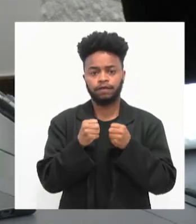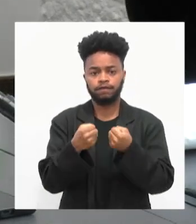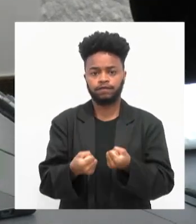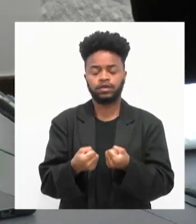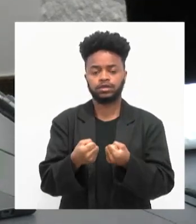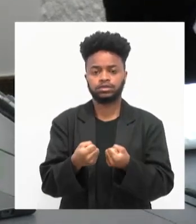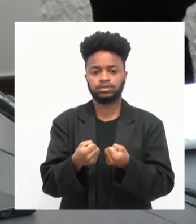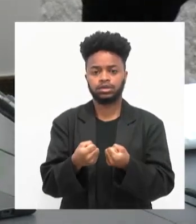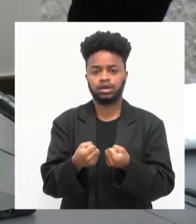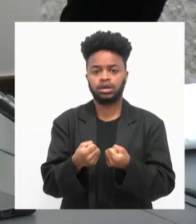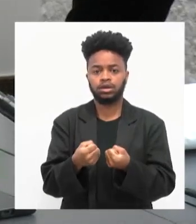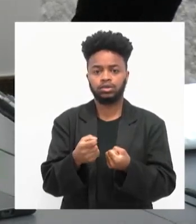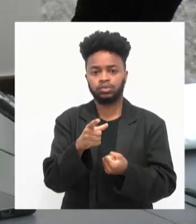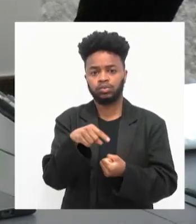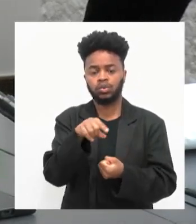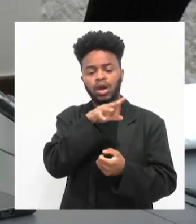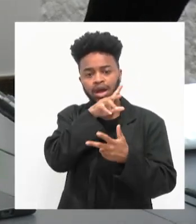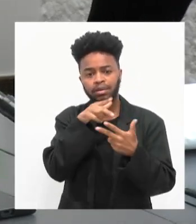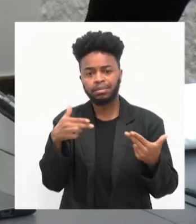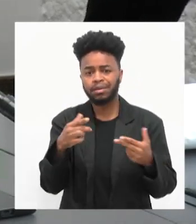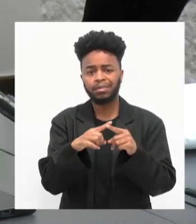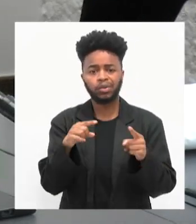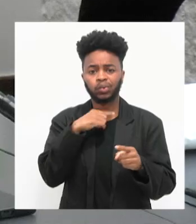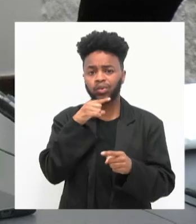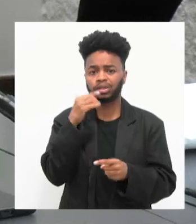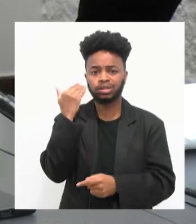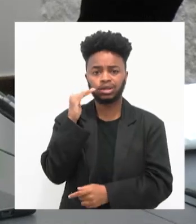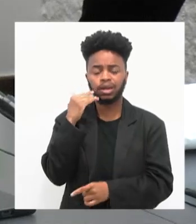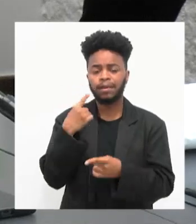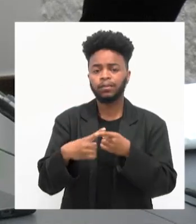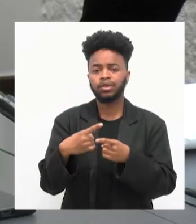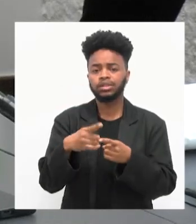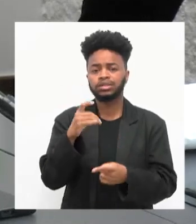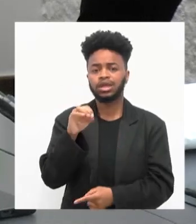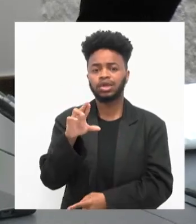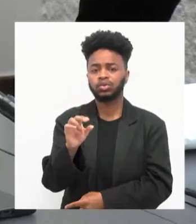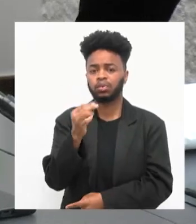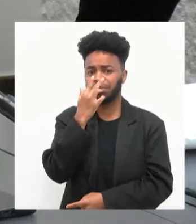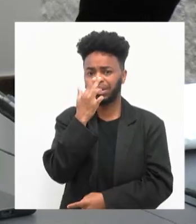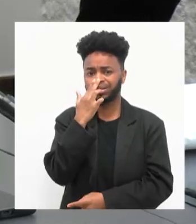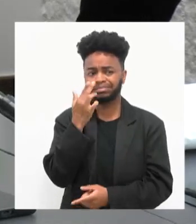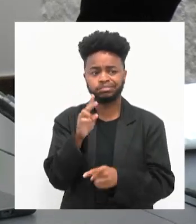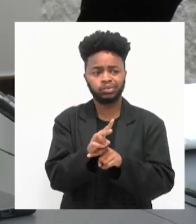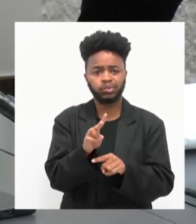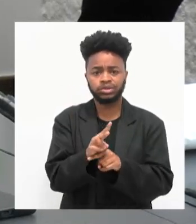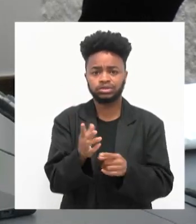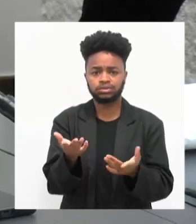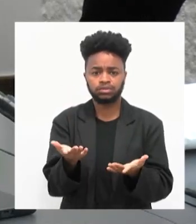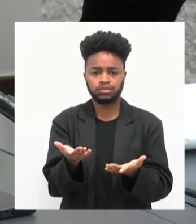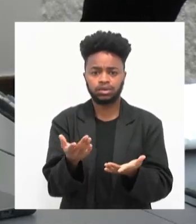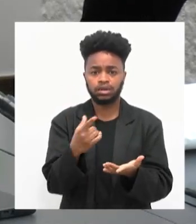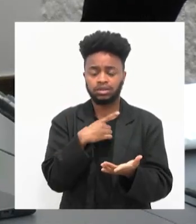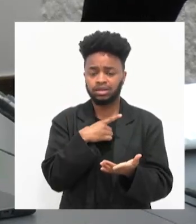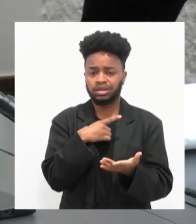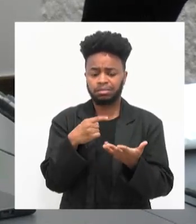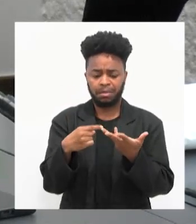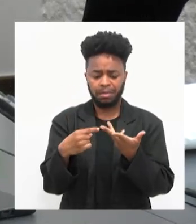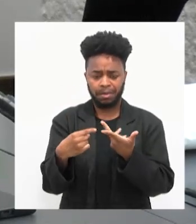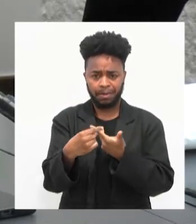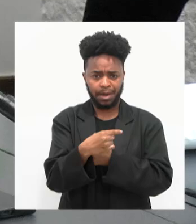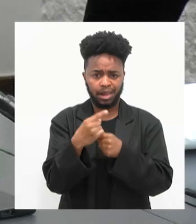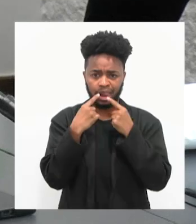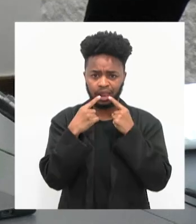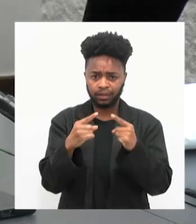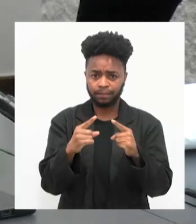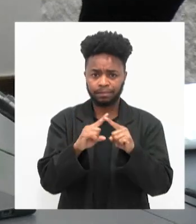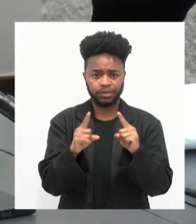prontos. Por que o DETRO? Eu não consigo entender. Por que? Parece de proteção. Eu tenho aqui diversos questionamentos, mas não vou